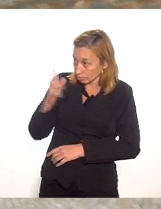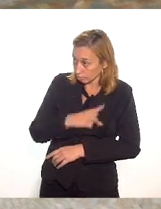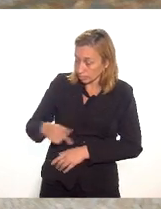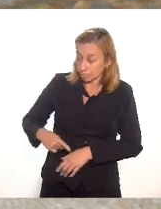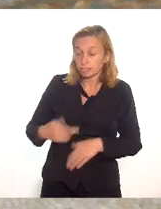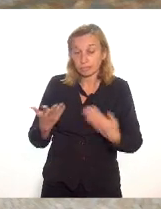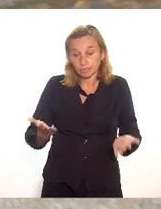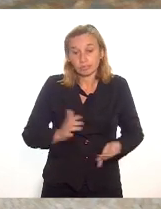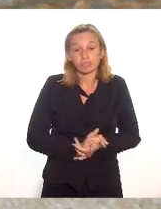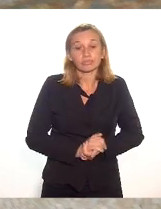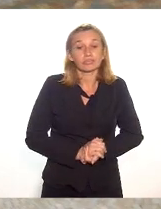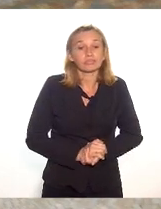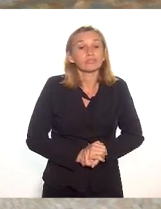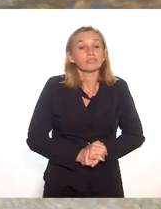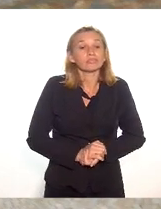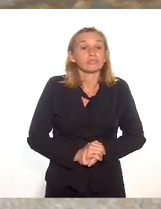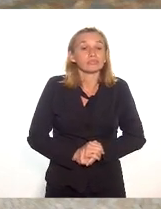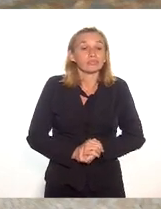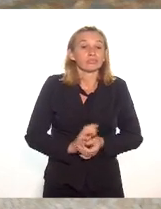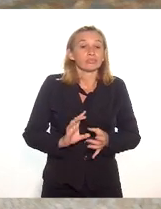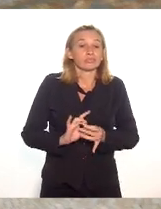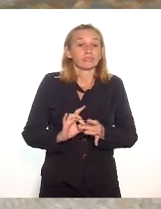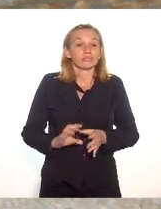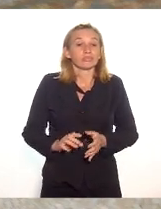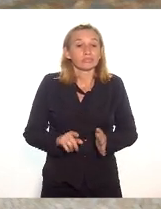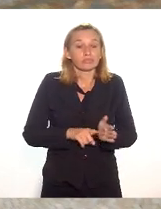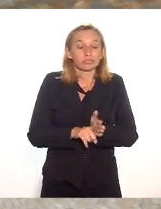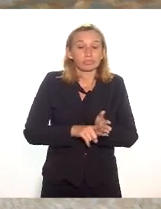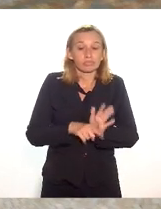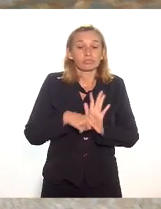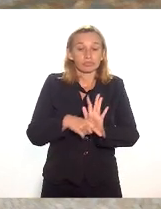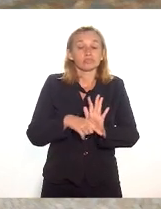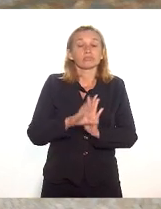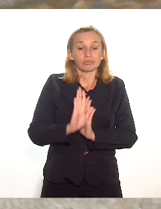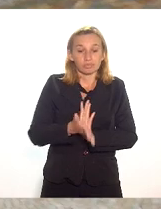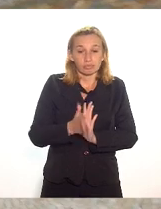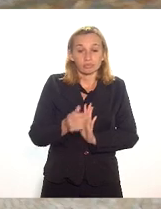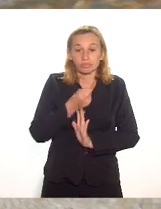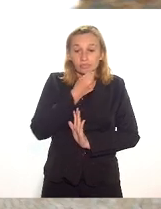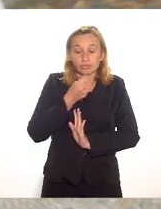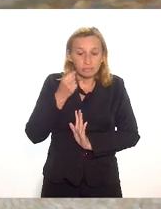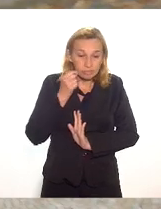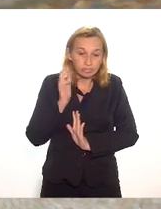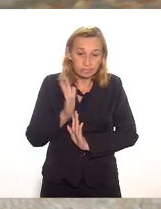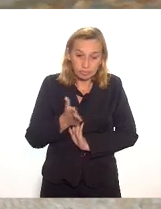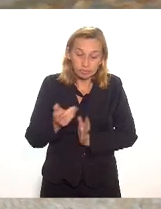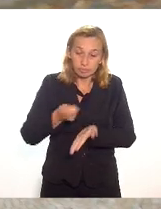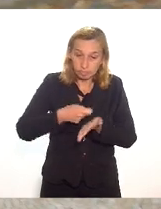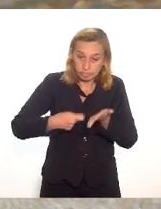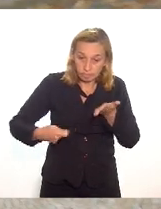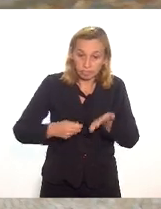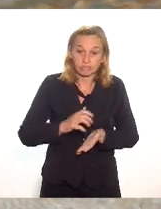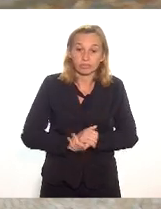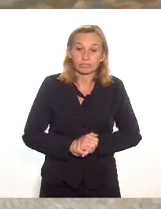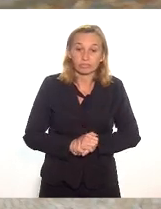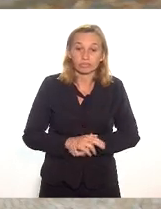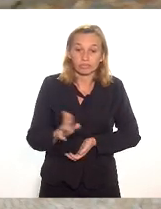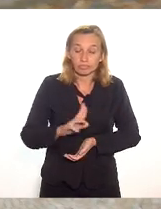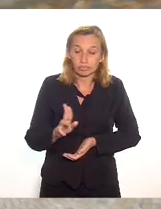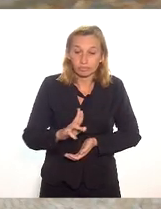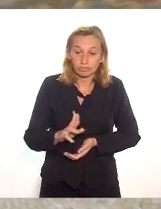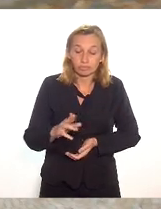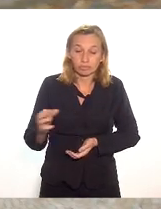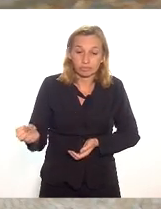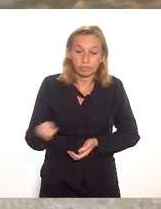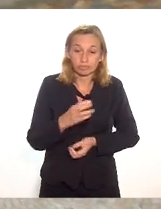E garantiu o regime, já que em setembro deveria ter sido assinado o novo regime